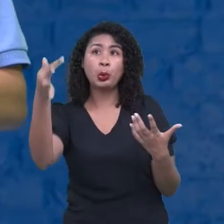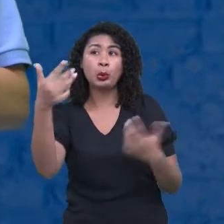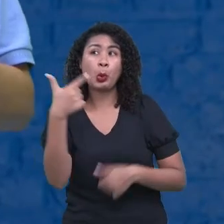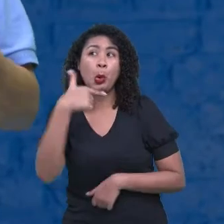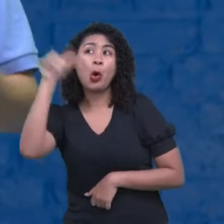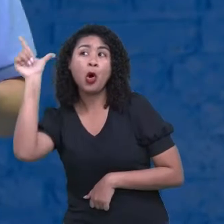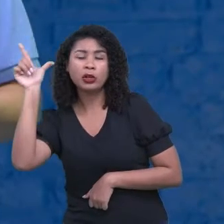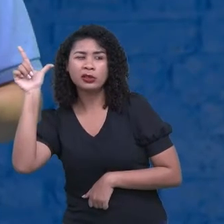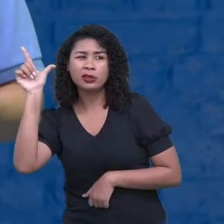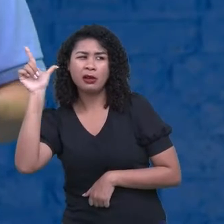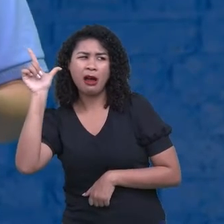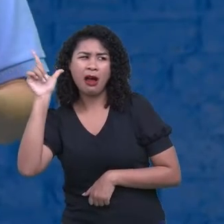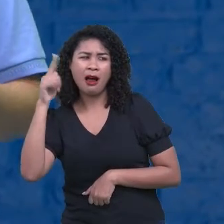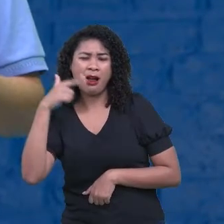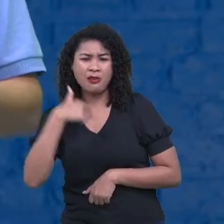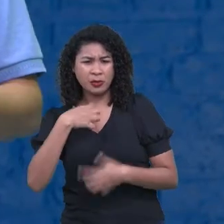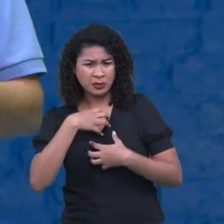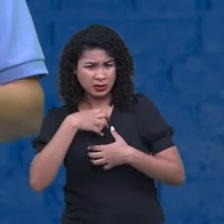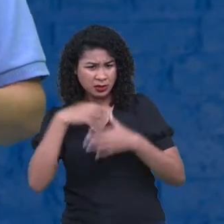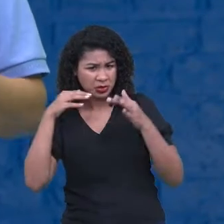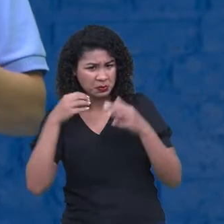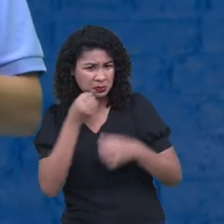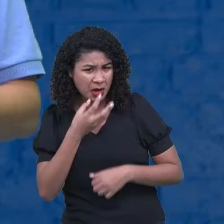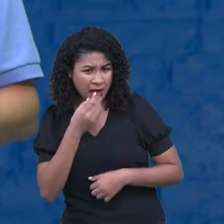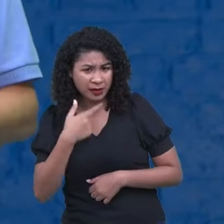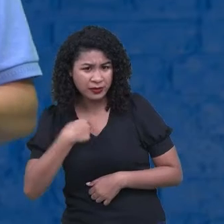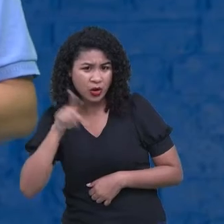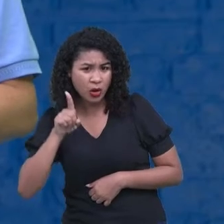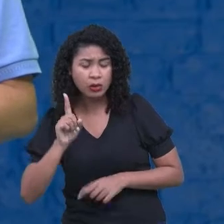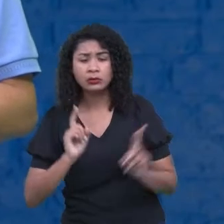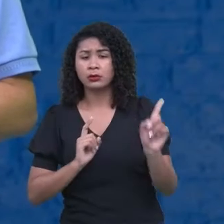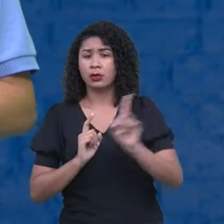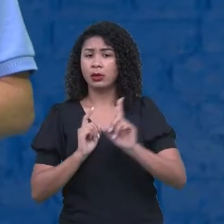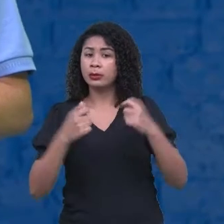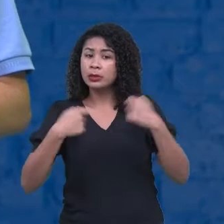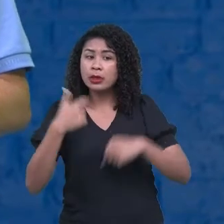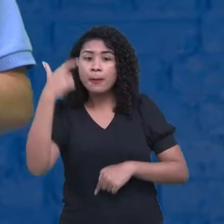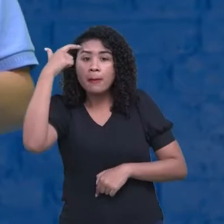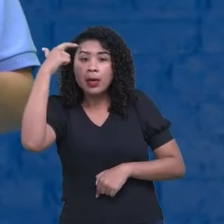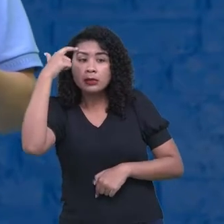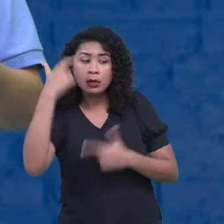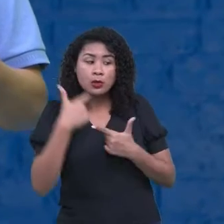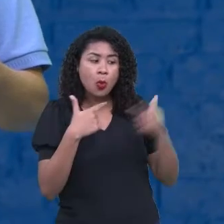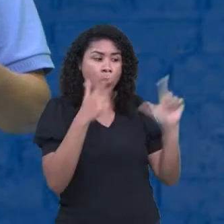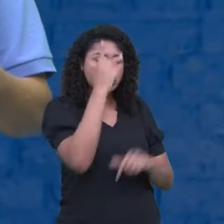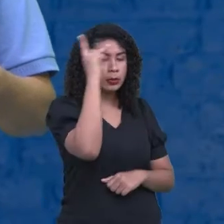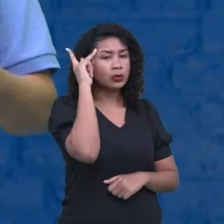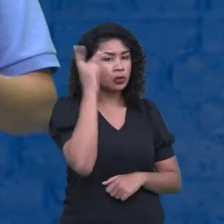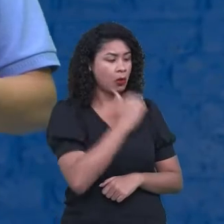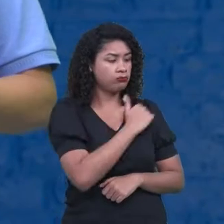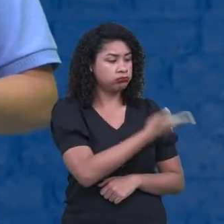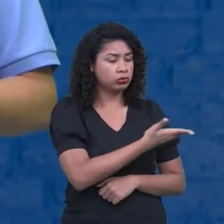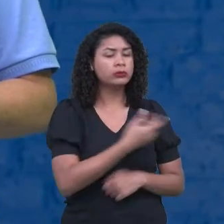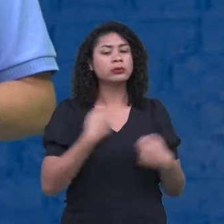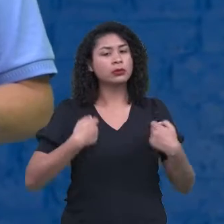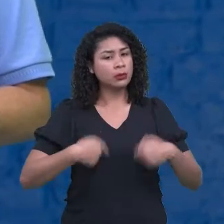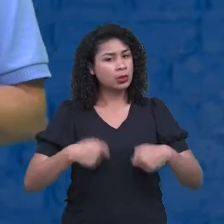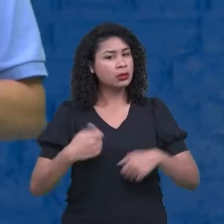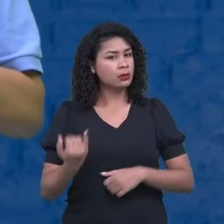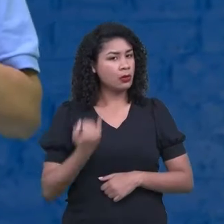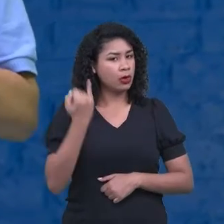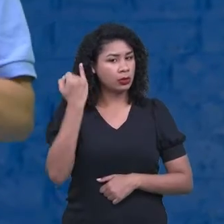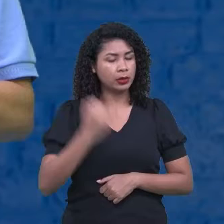Então, é esse autoconhecimento. É conhecer. É pensar também no outro. Então, mais um pouquinho dessas